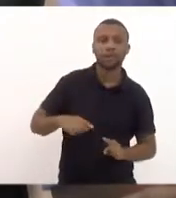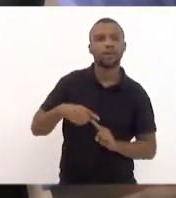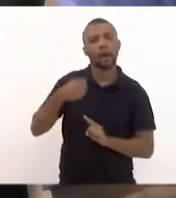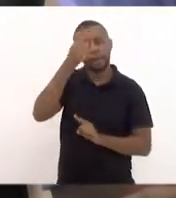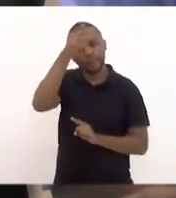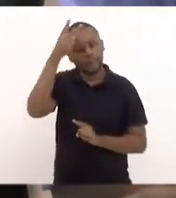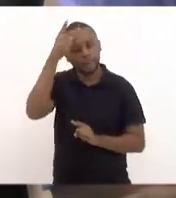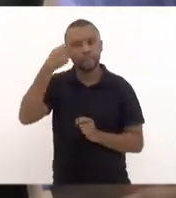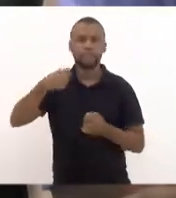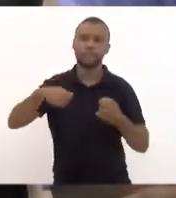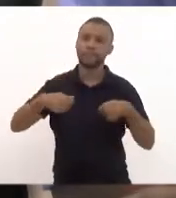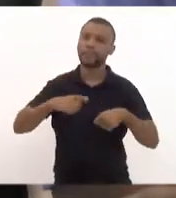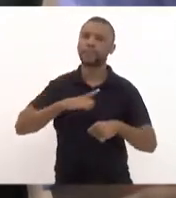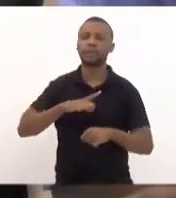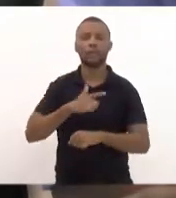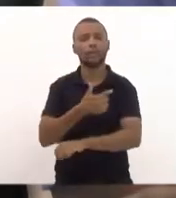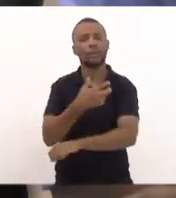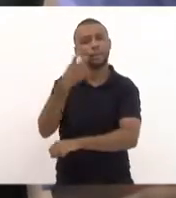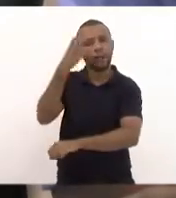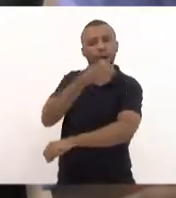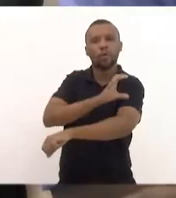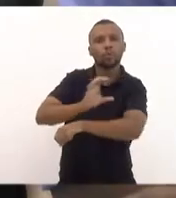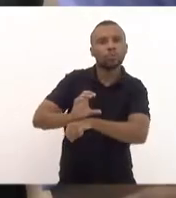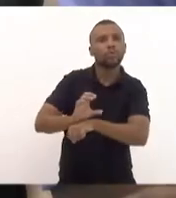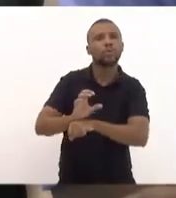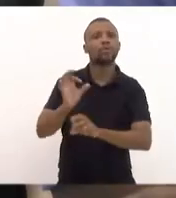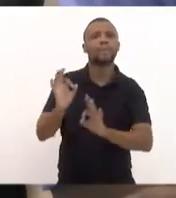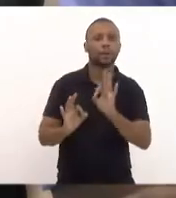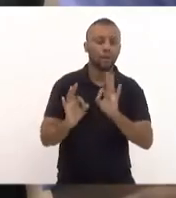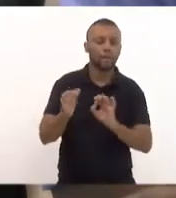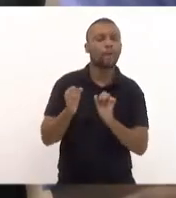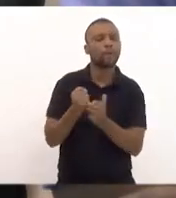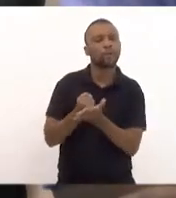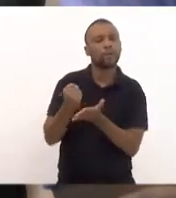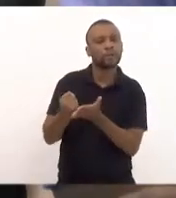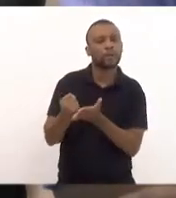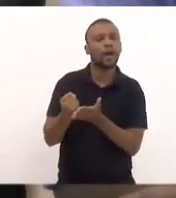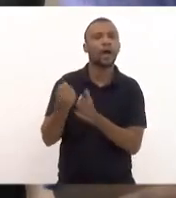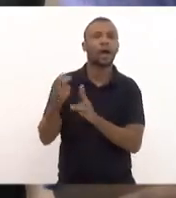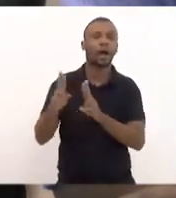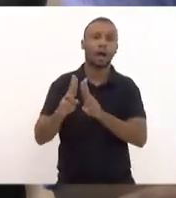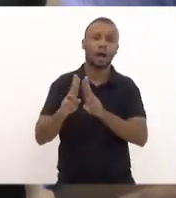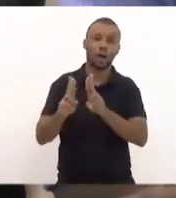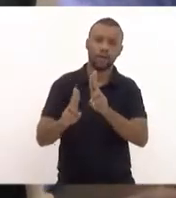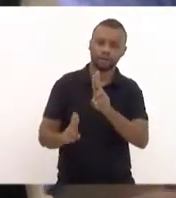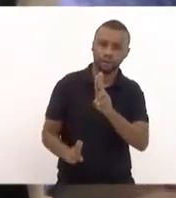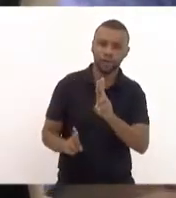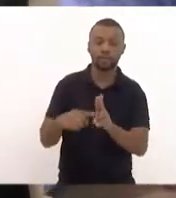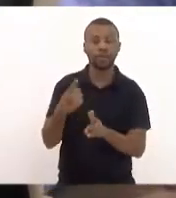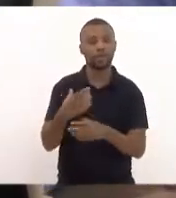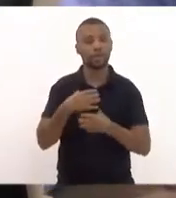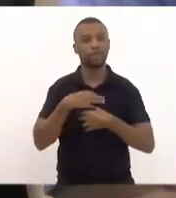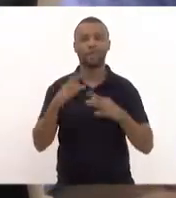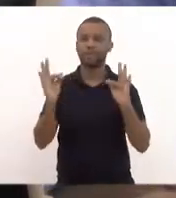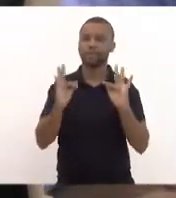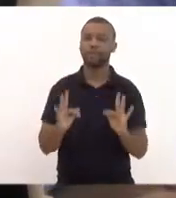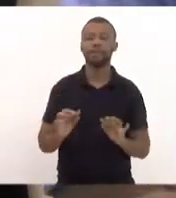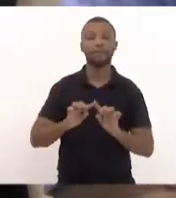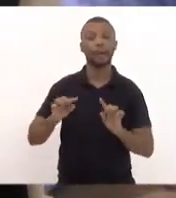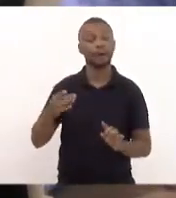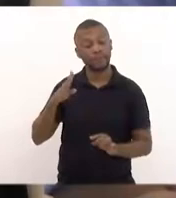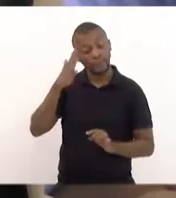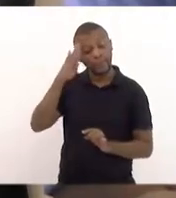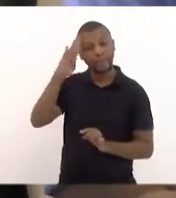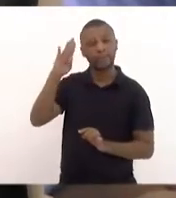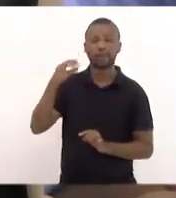cultura de planejamento. Pode contratar o FRJ, se quiser contratar a nossa equipe, Lídia, a gente vai ficar feliz, mas o fundamental